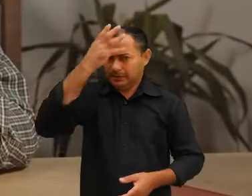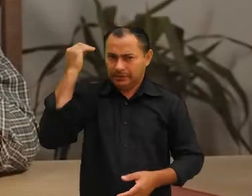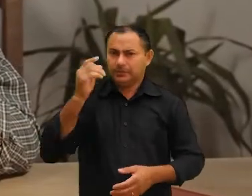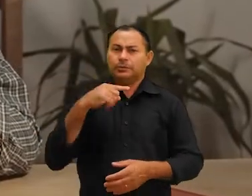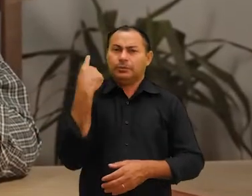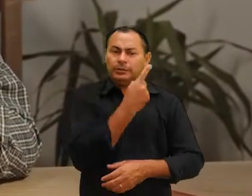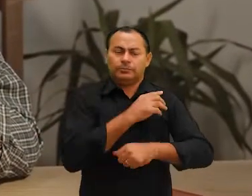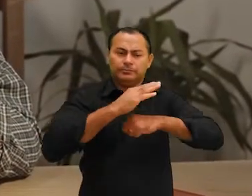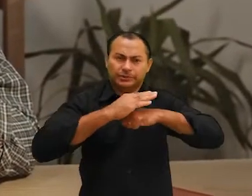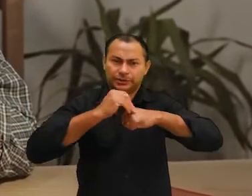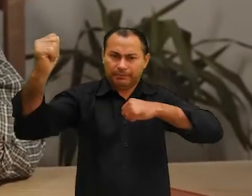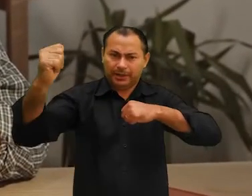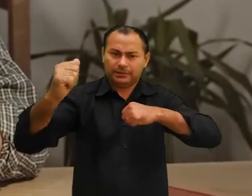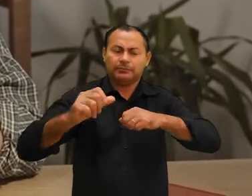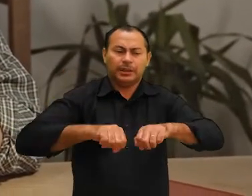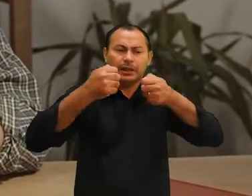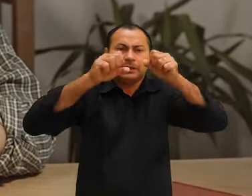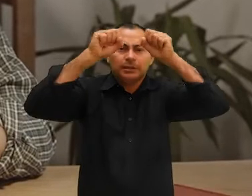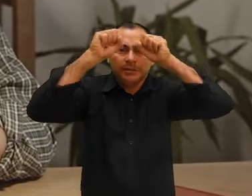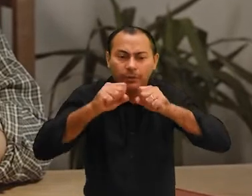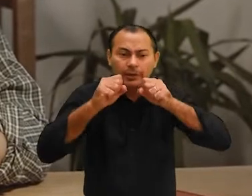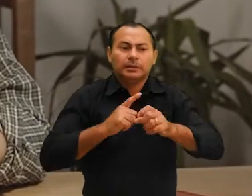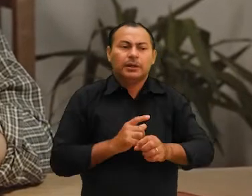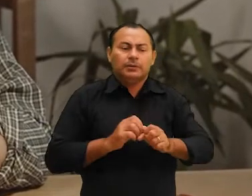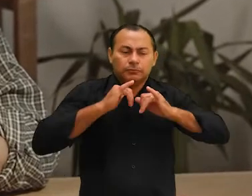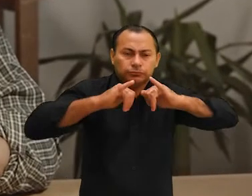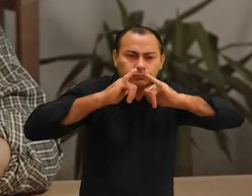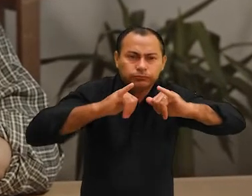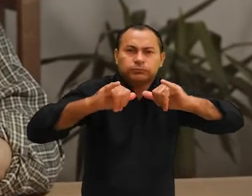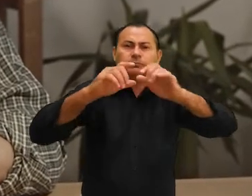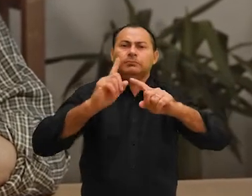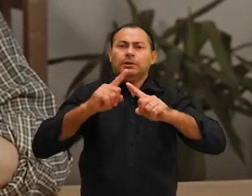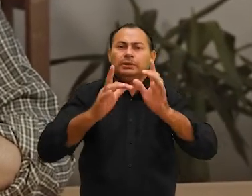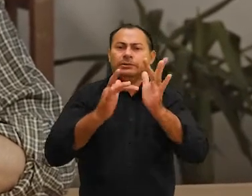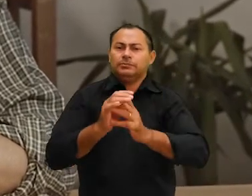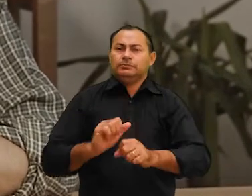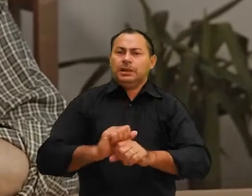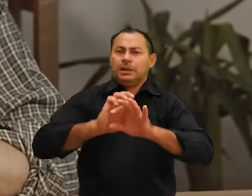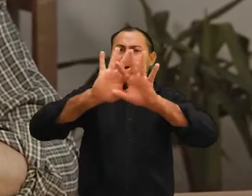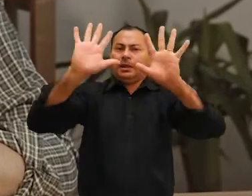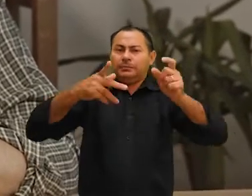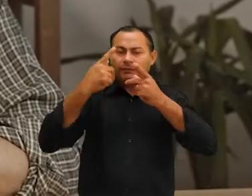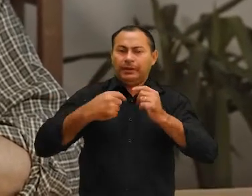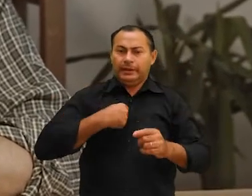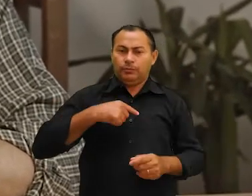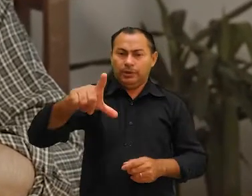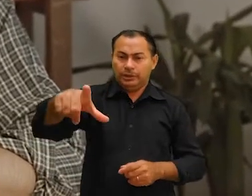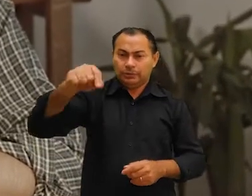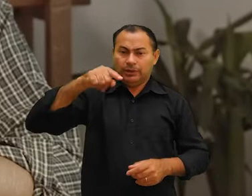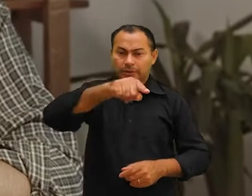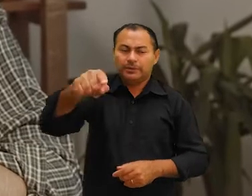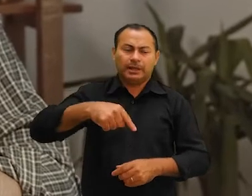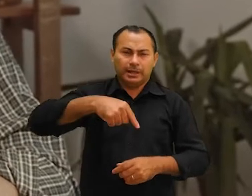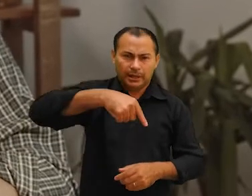não esqueça que somos chamados para dar frutas para produzir muitos frutos Porque Jesus foi tão claro ele seus